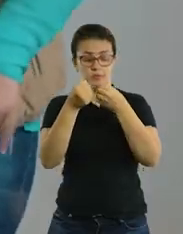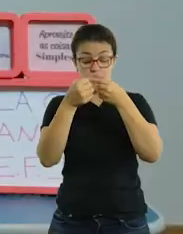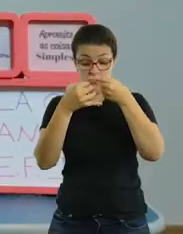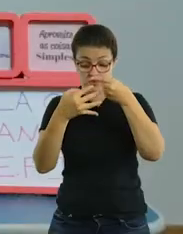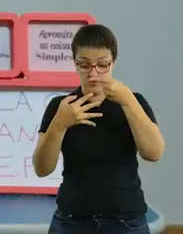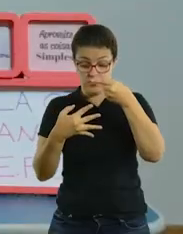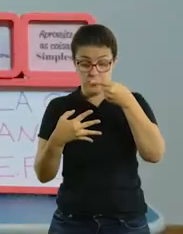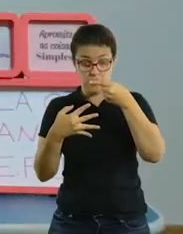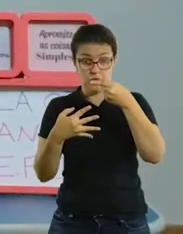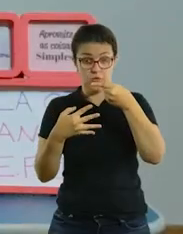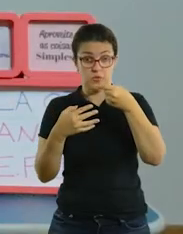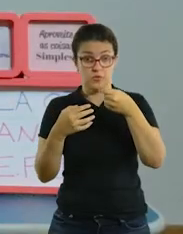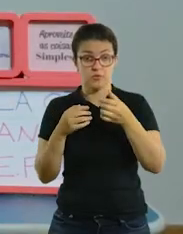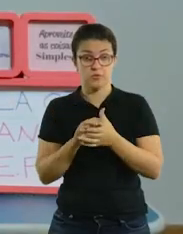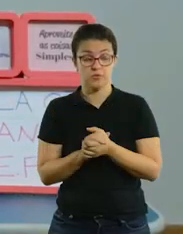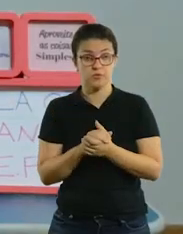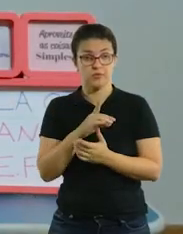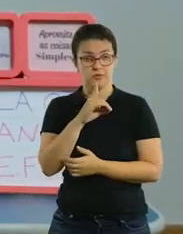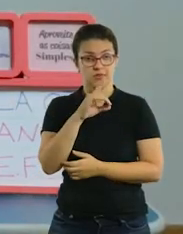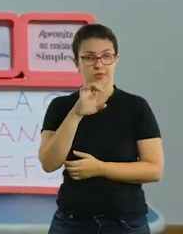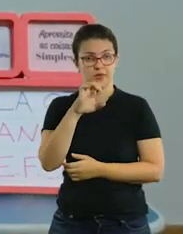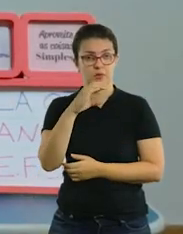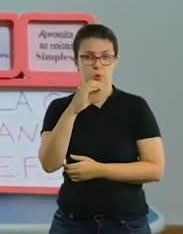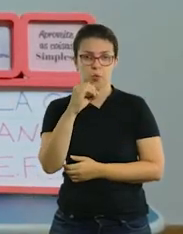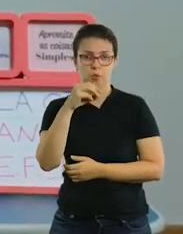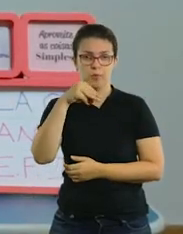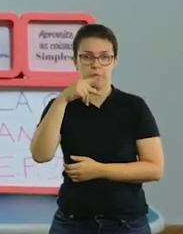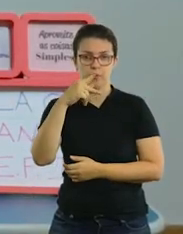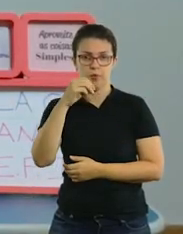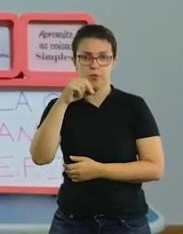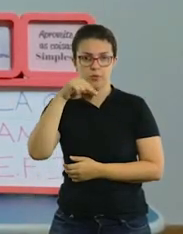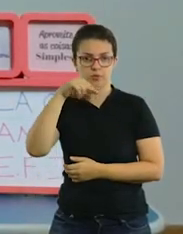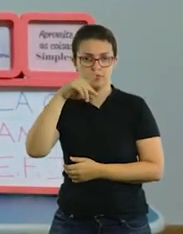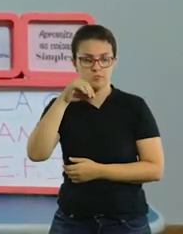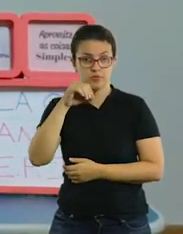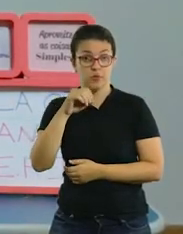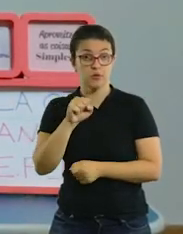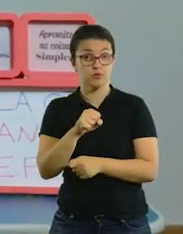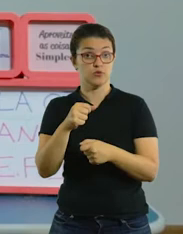naturais. O nome do jogo é Decompondo com a Sorte.